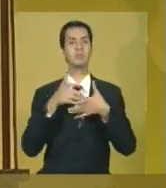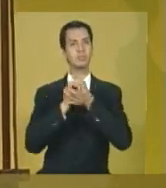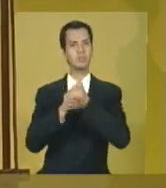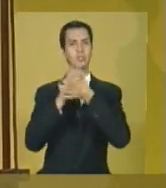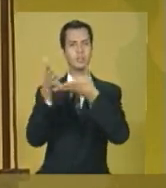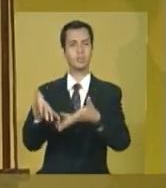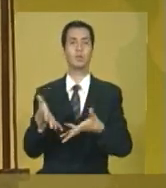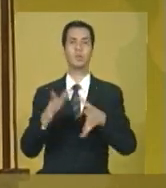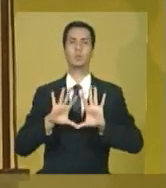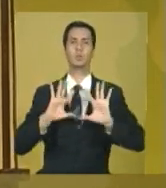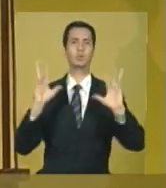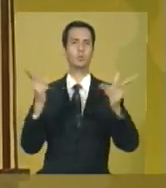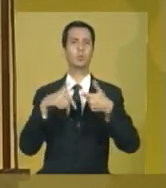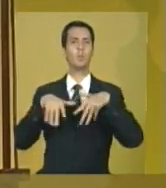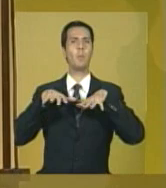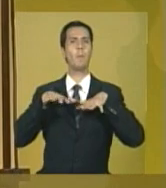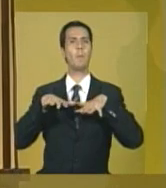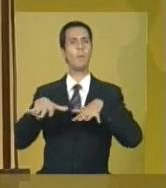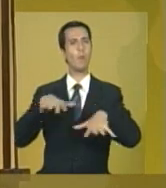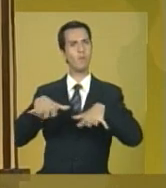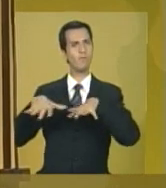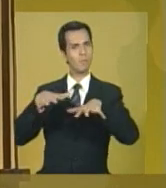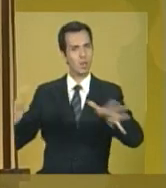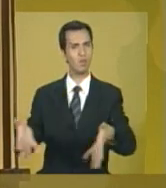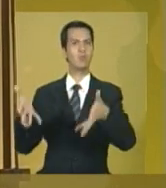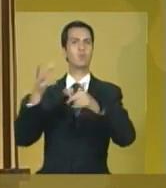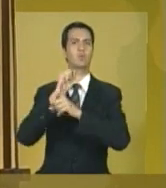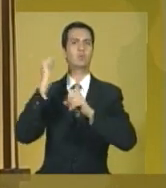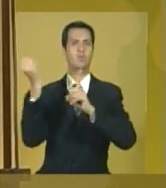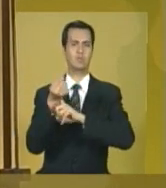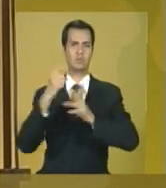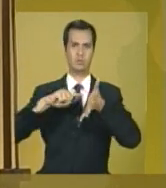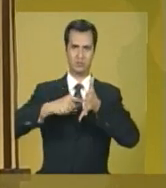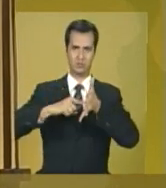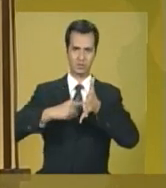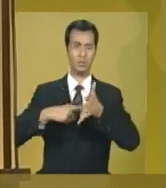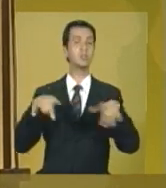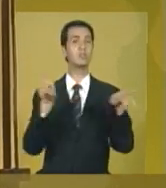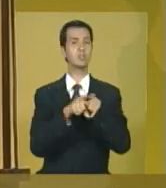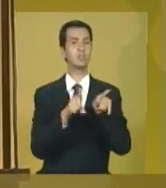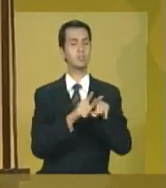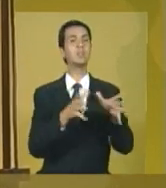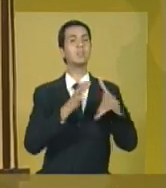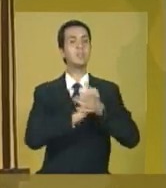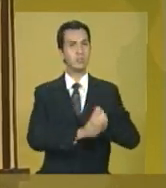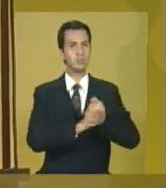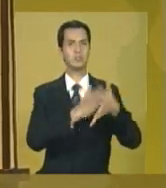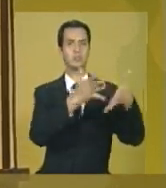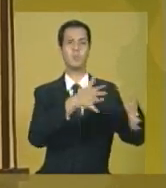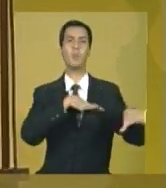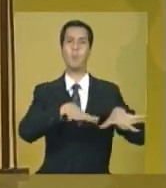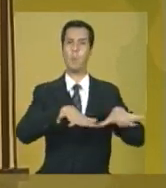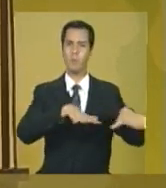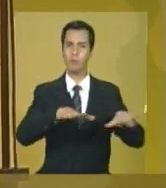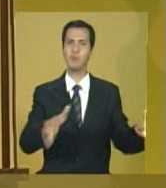sindical mundial e do Brasil que aqui está. Quero saudar os movimentos de mulheres que